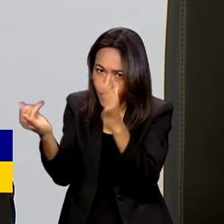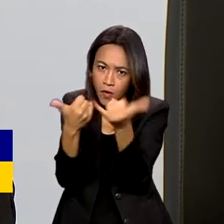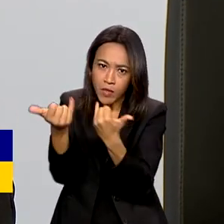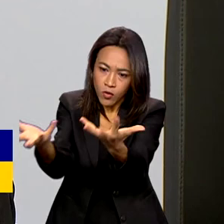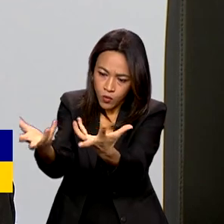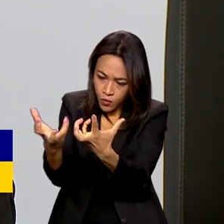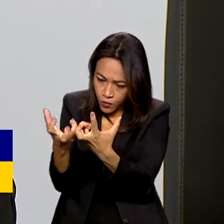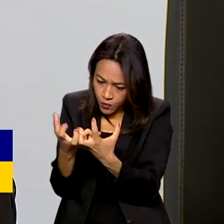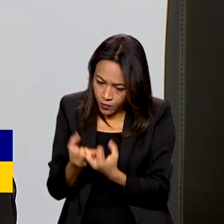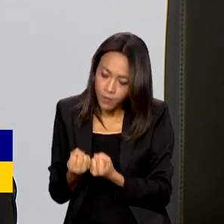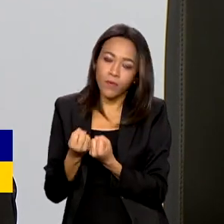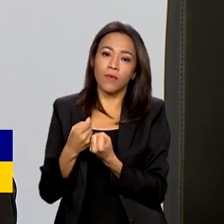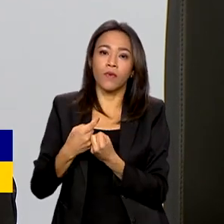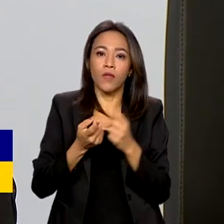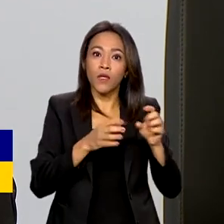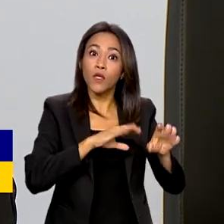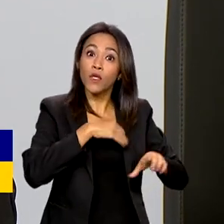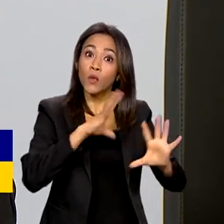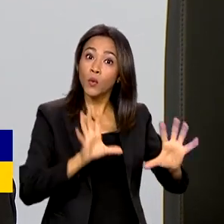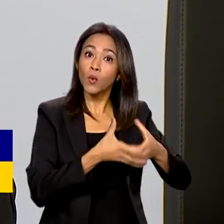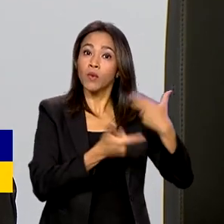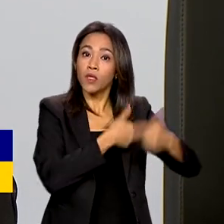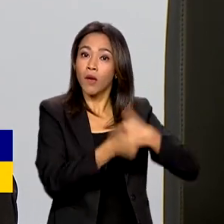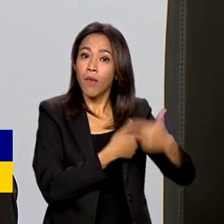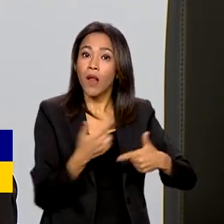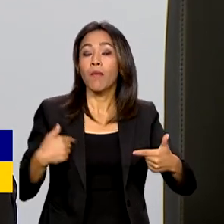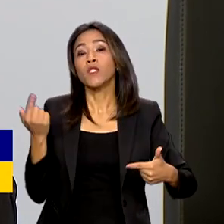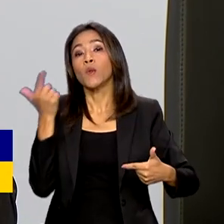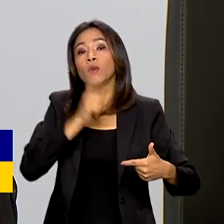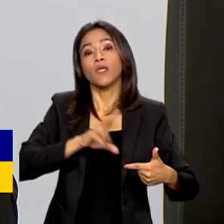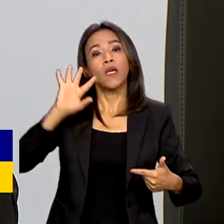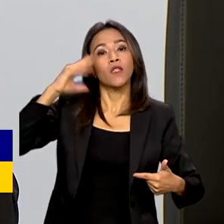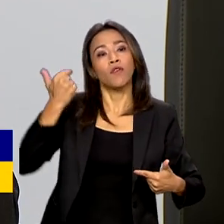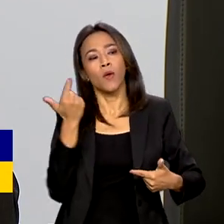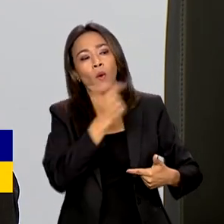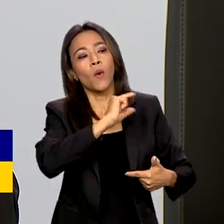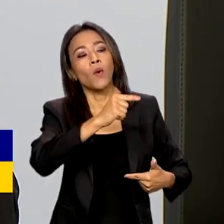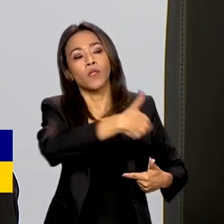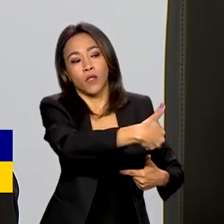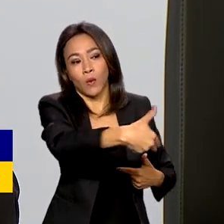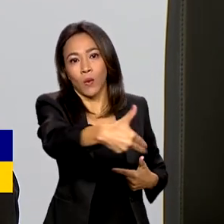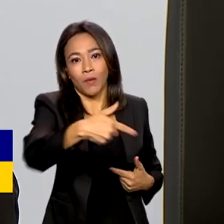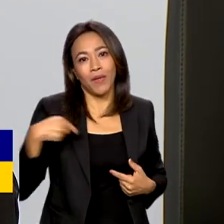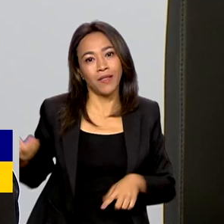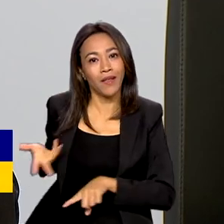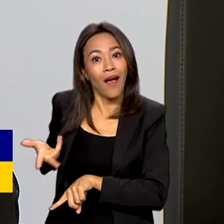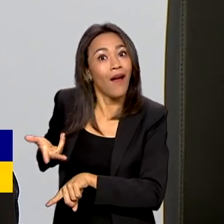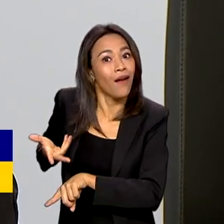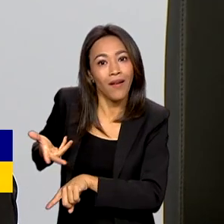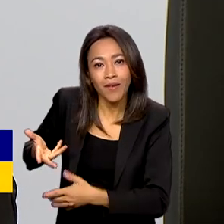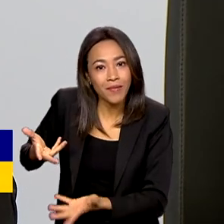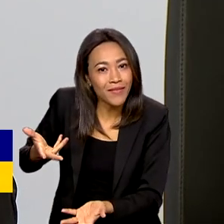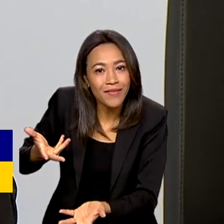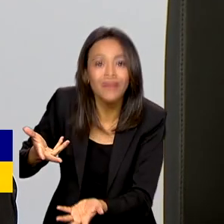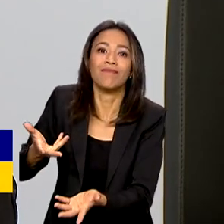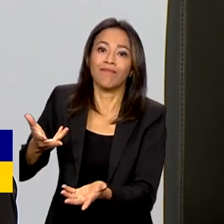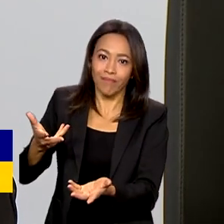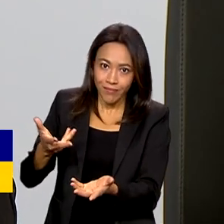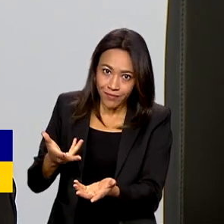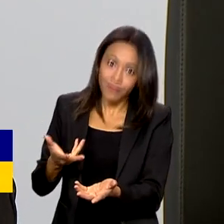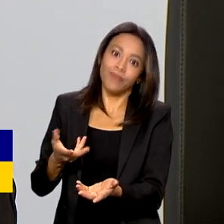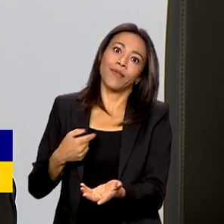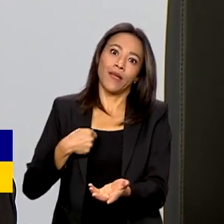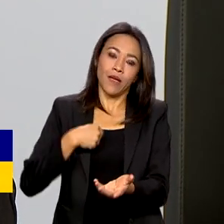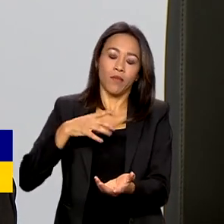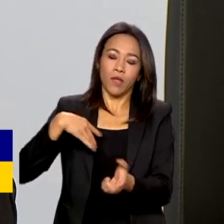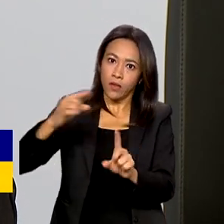equipes para que a gente possa avançar com outras demandas e outras tarefas é tão necessárias para o enfrentamento de